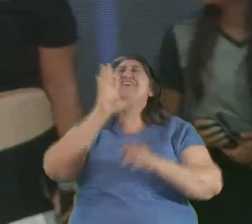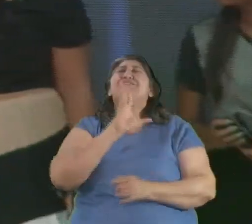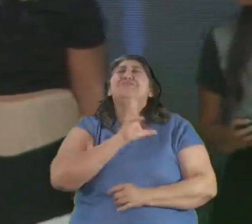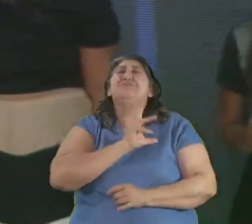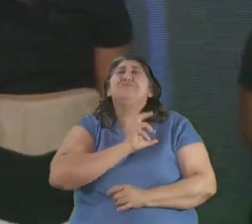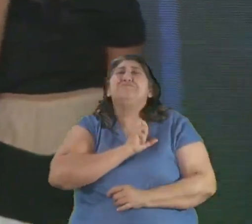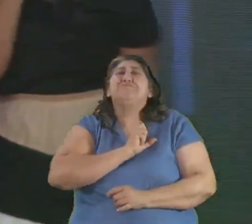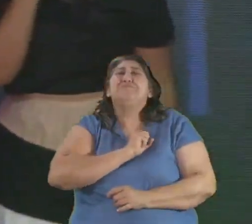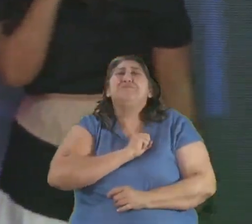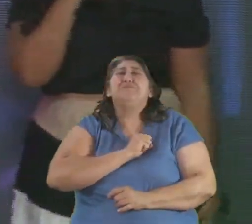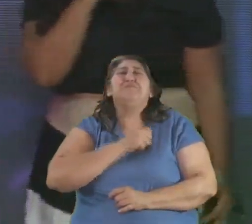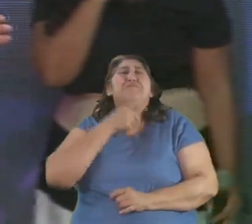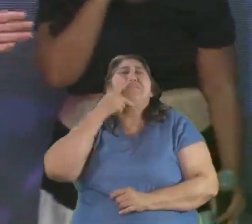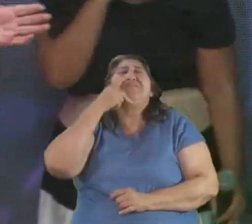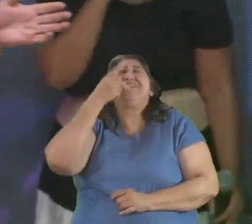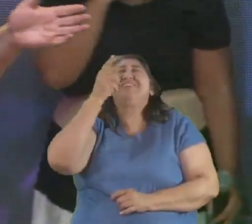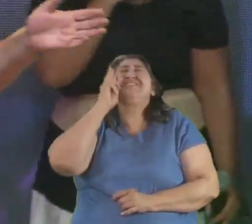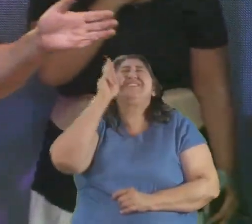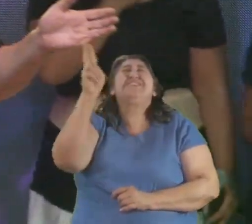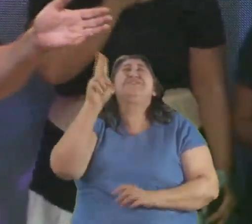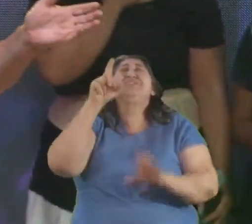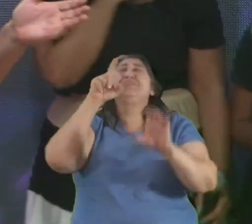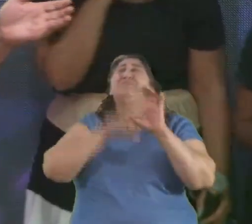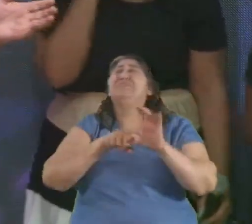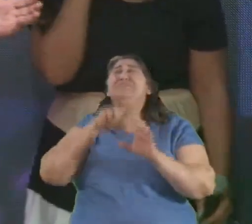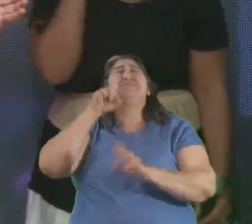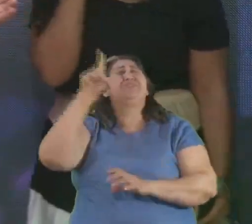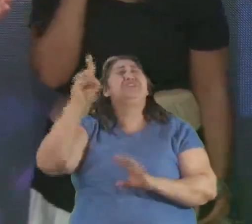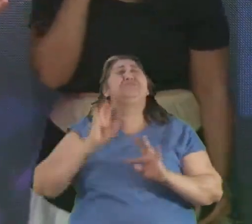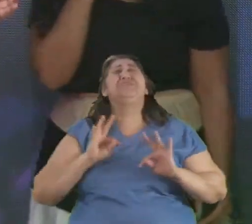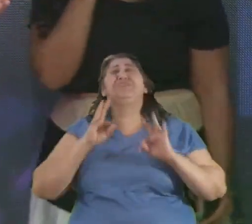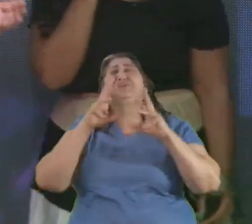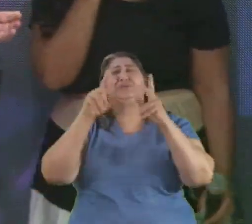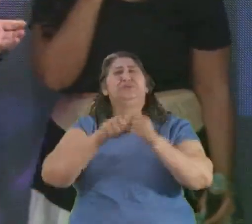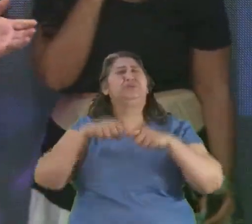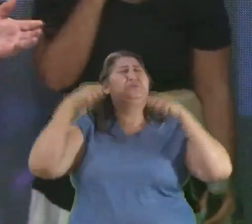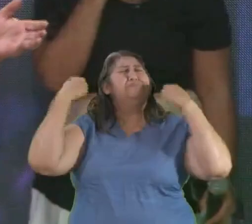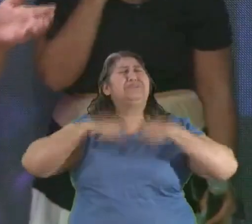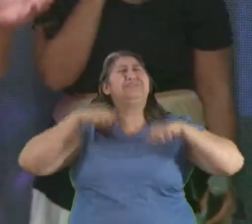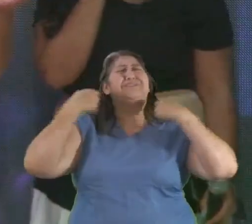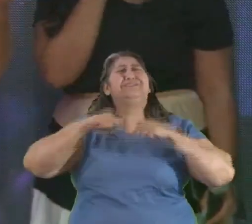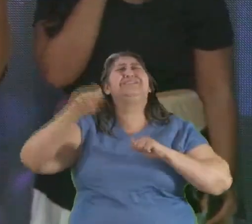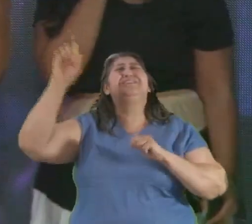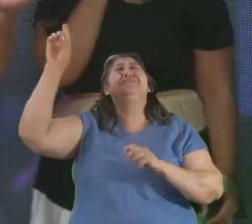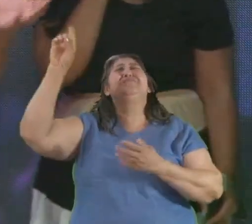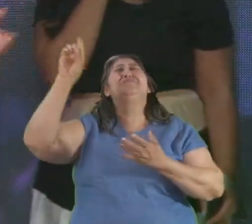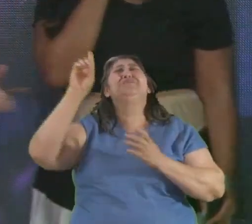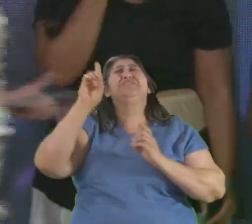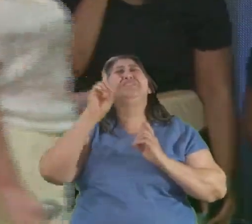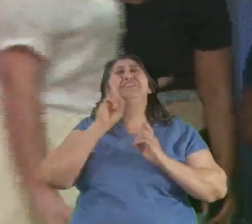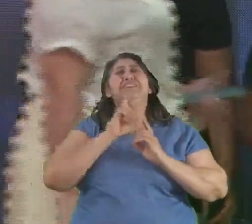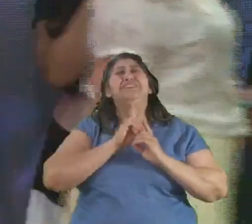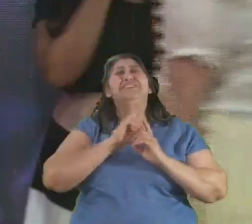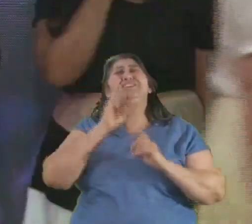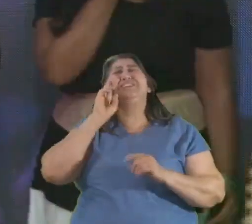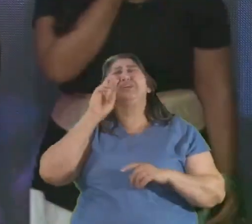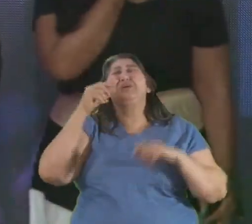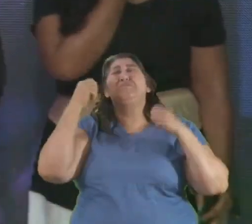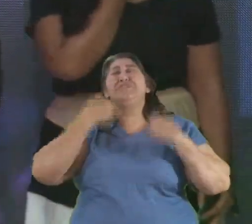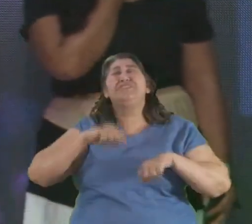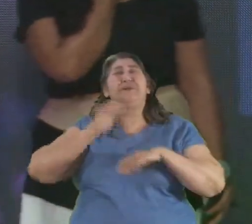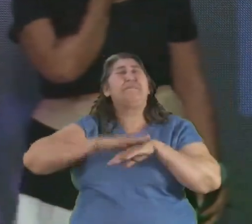a Ti. Somos dependentes de Ti, Pai. Precisamos de Ti. Precisamos de Ti mais do que o ar que